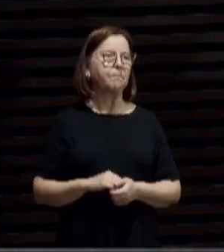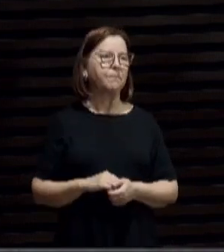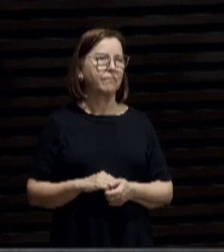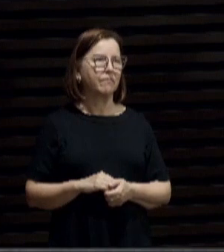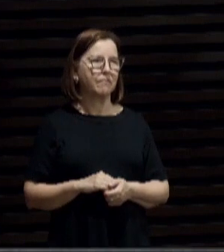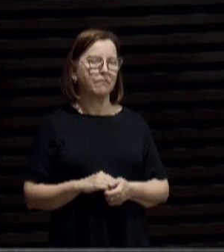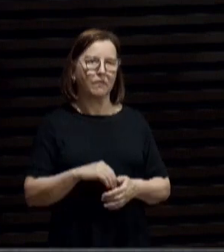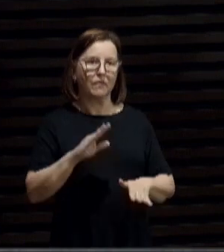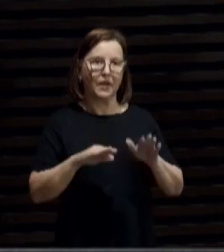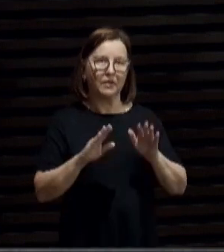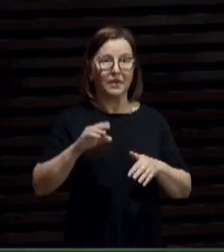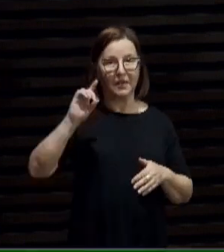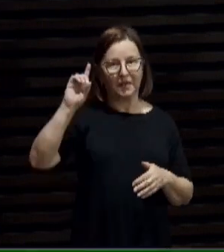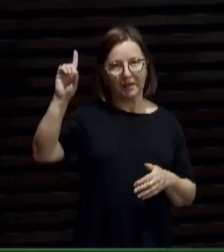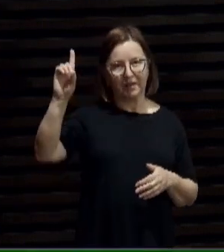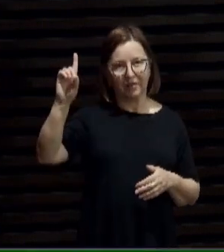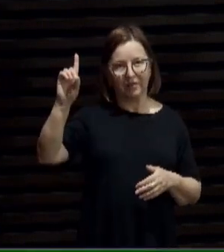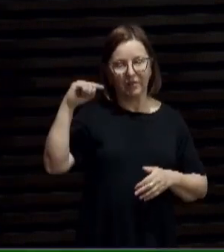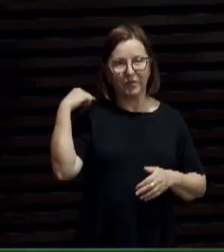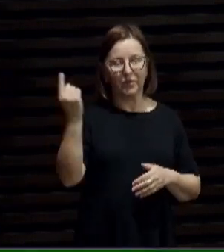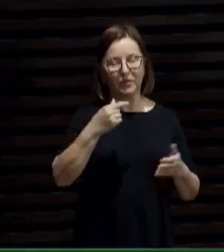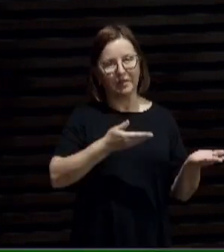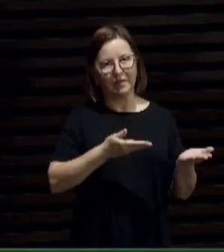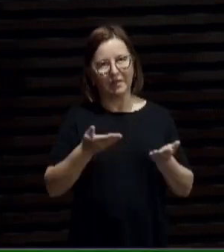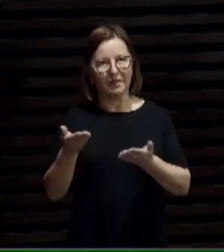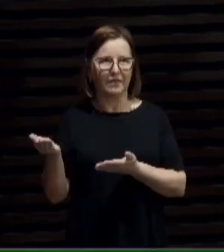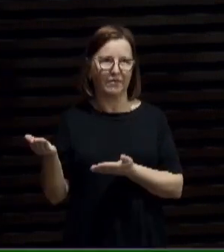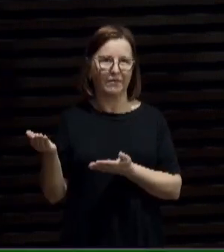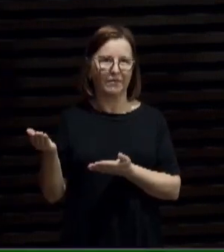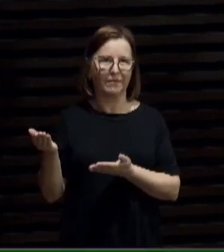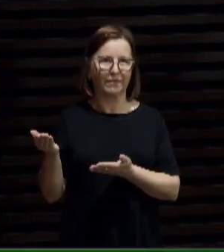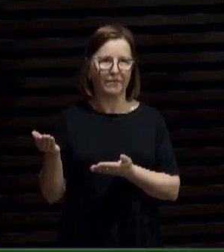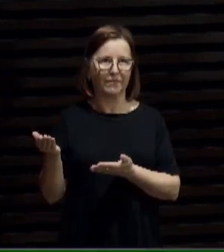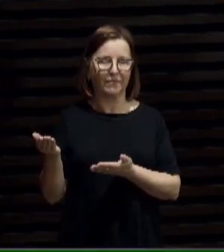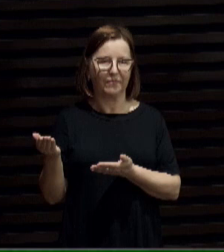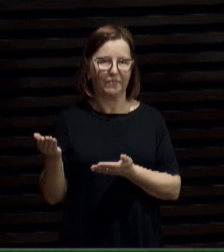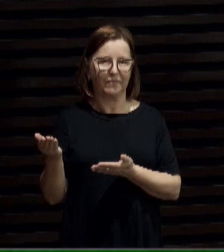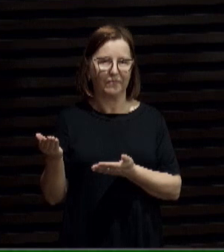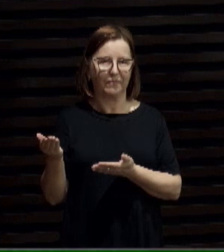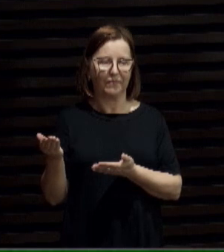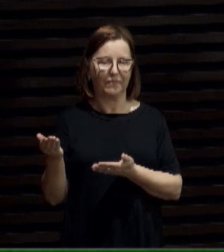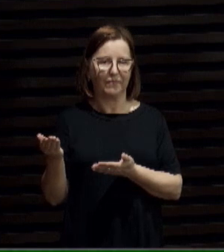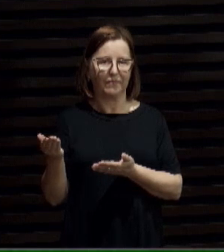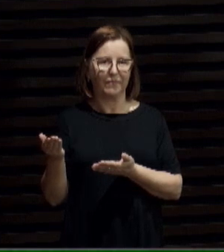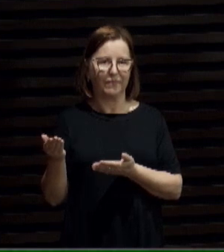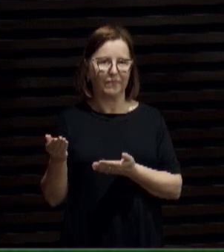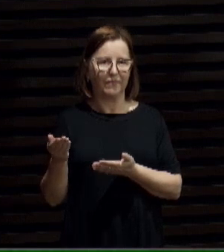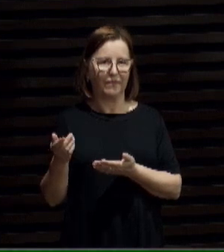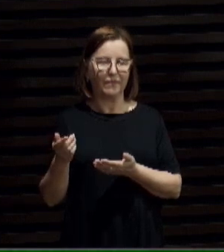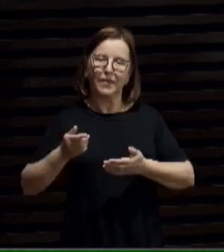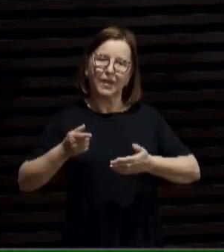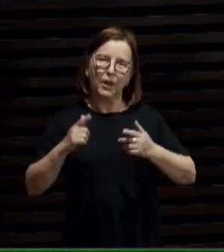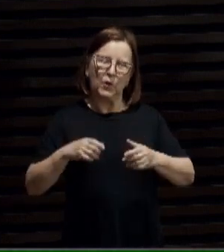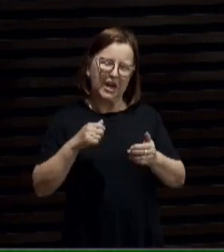Muitas vezes Deus tem que nos levar ao canto do ringue. Ele